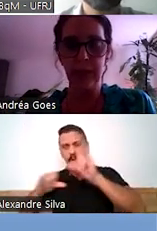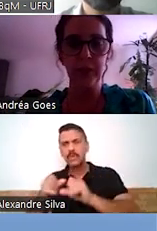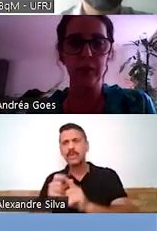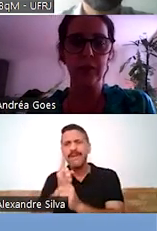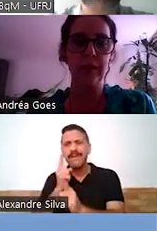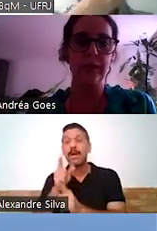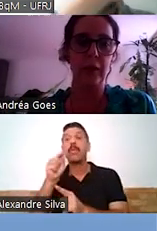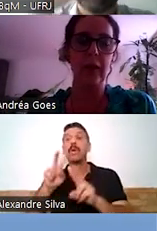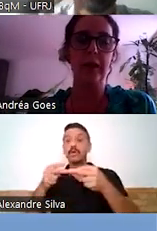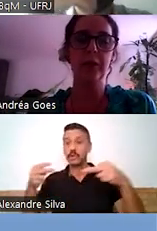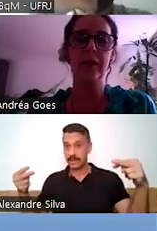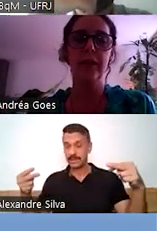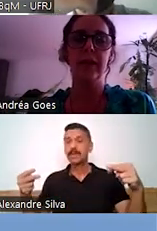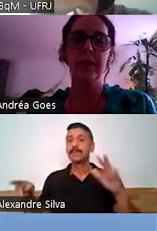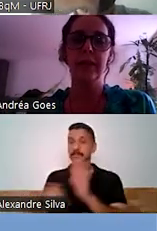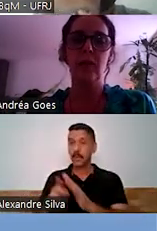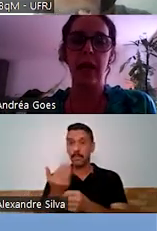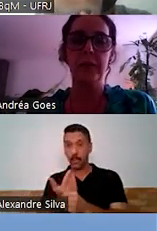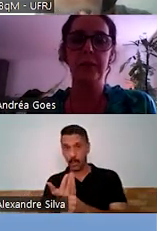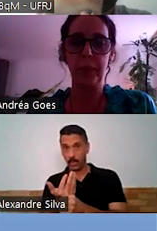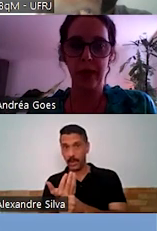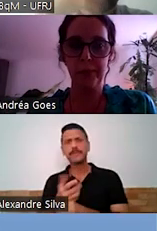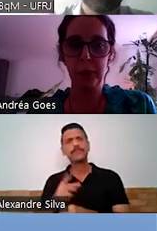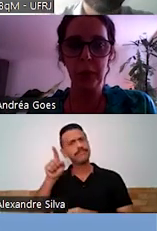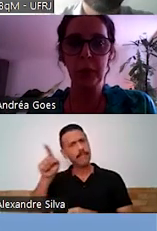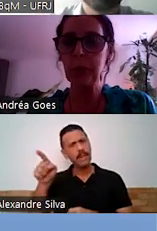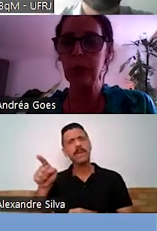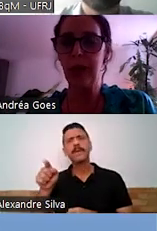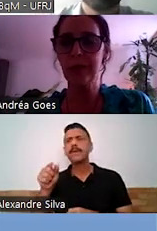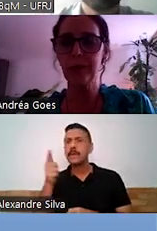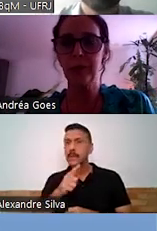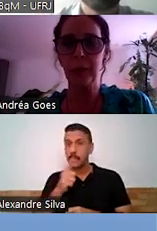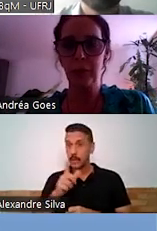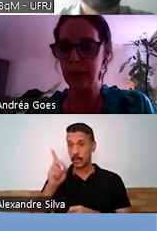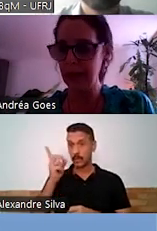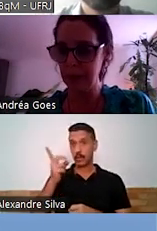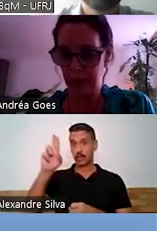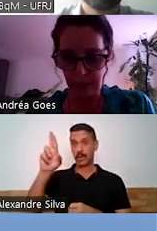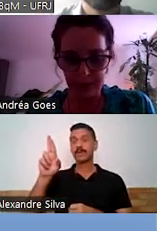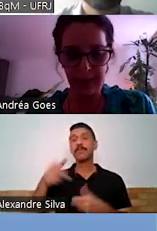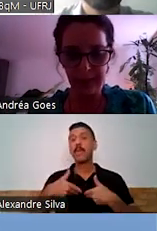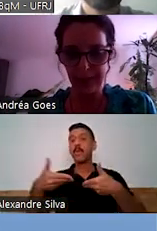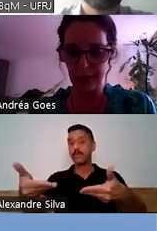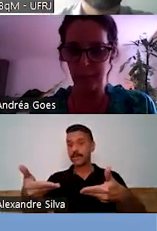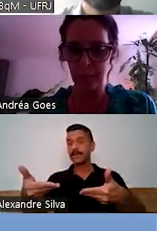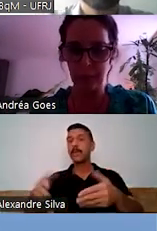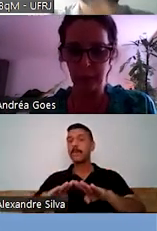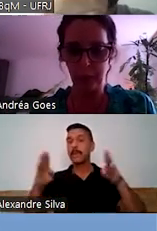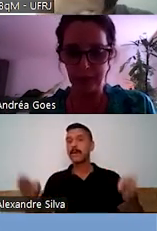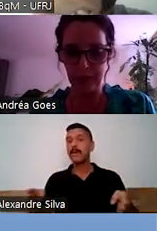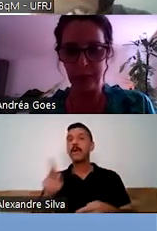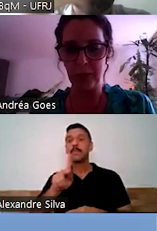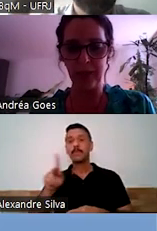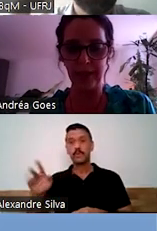identificação genética da UERJ, então, lá, para o meu doutorado, foi convidado para a banca, estava o